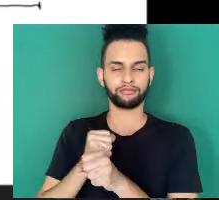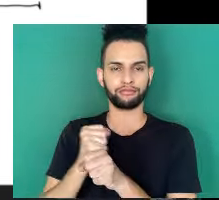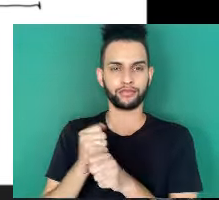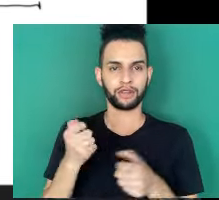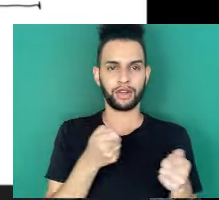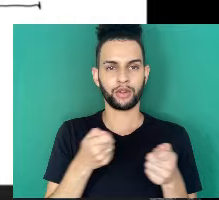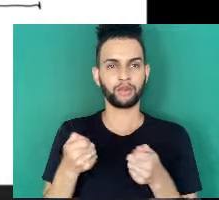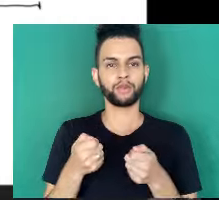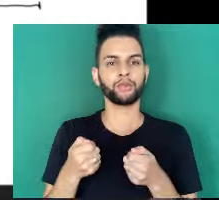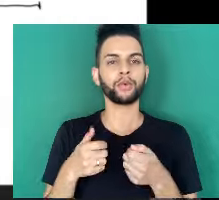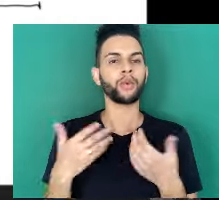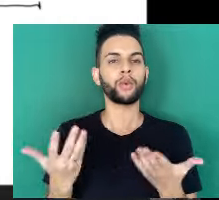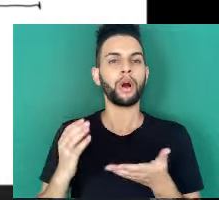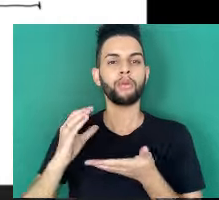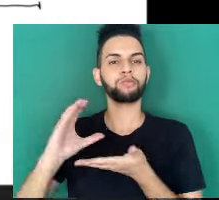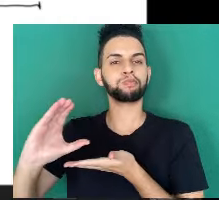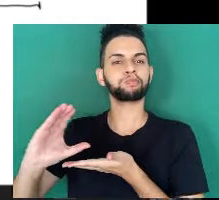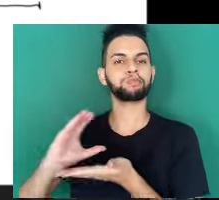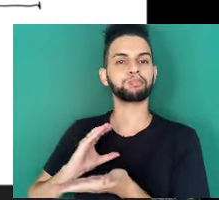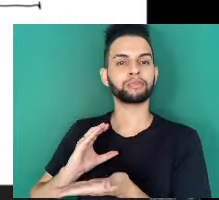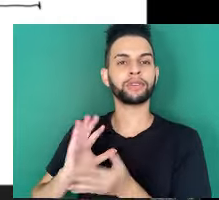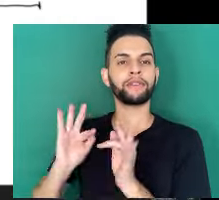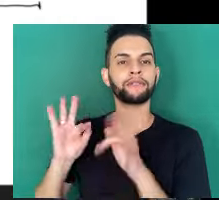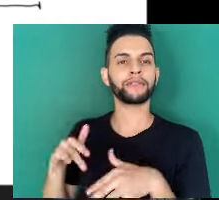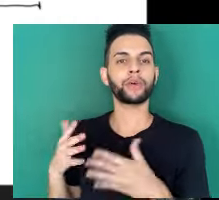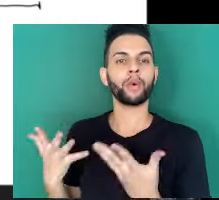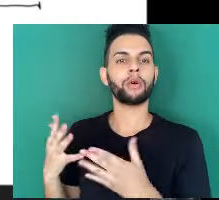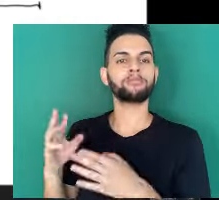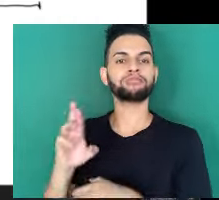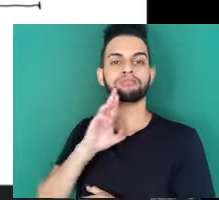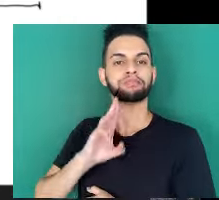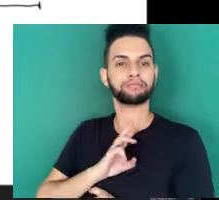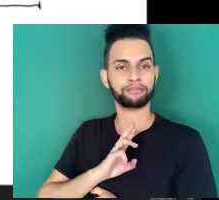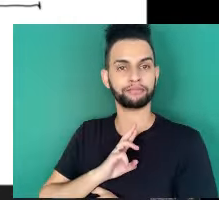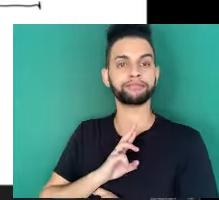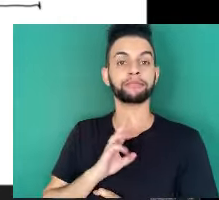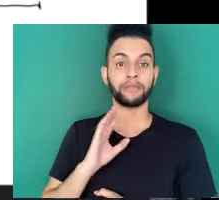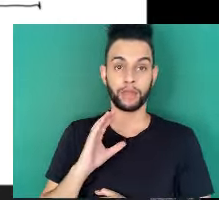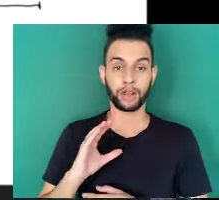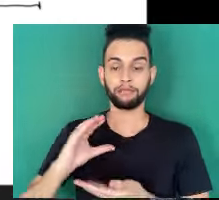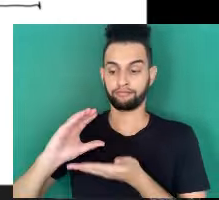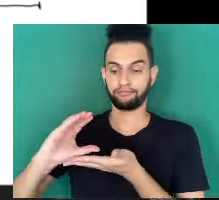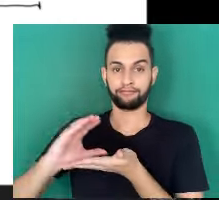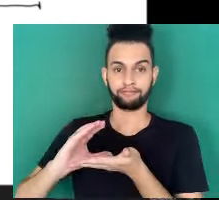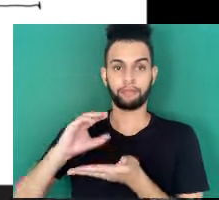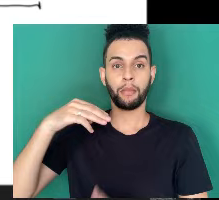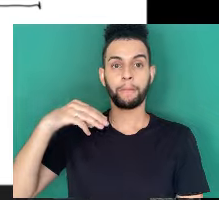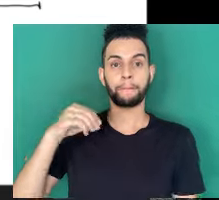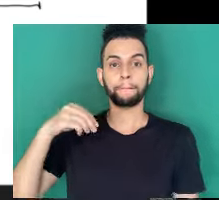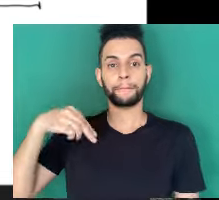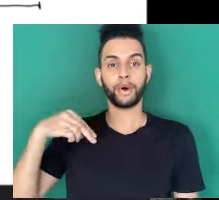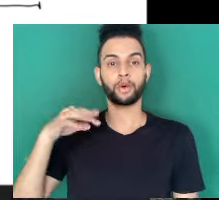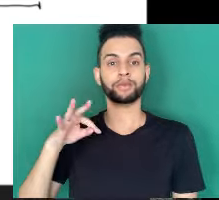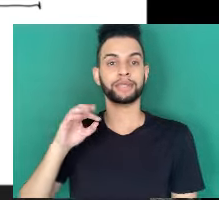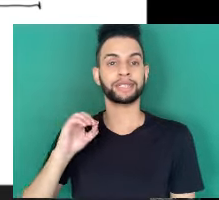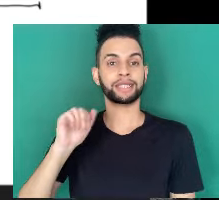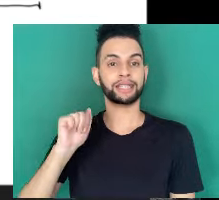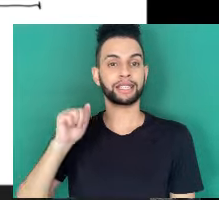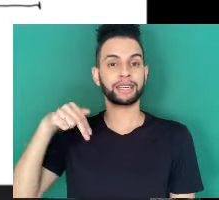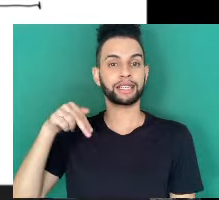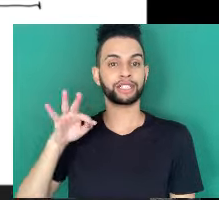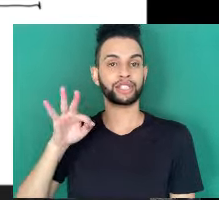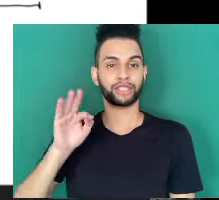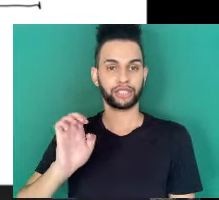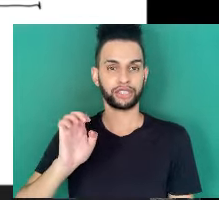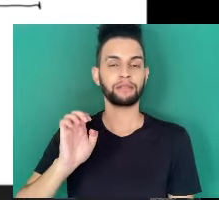final? Bom, o montante é exatamente o capital acumulado, né? O capital mais o juro. Então, a gente